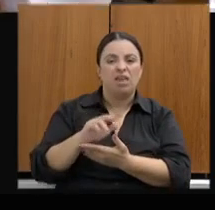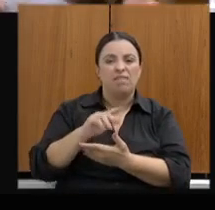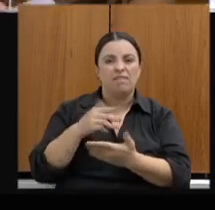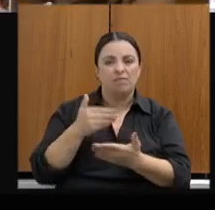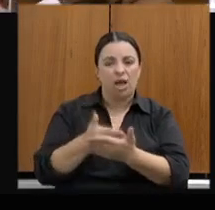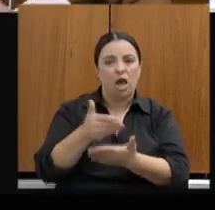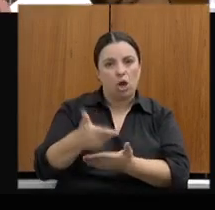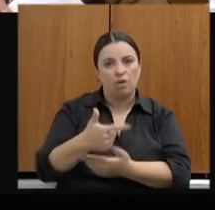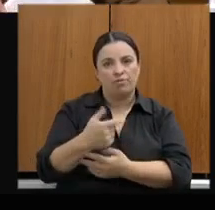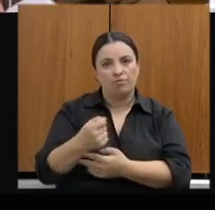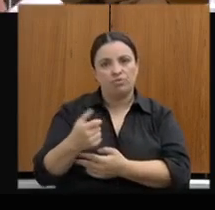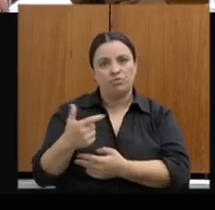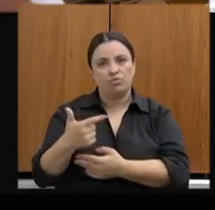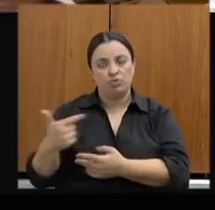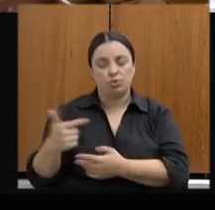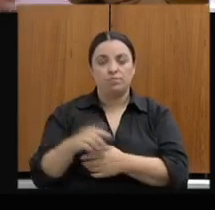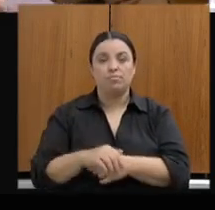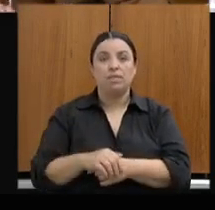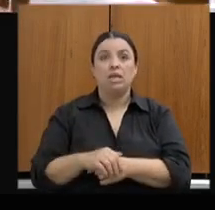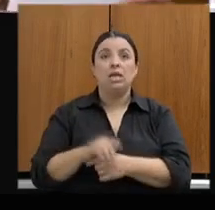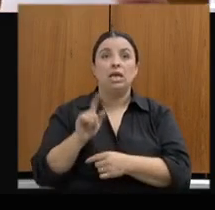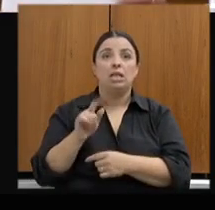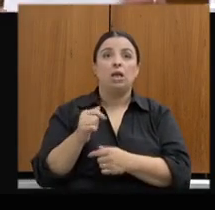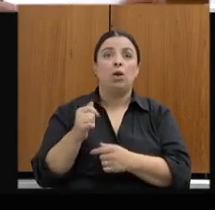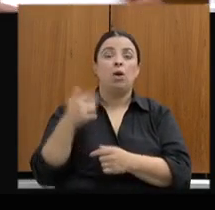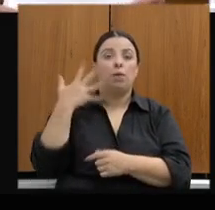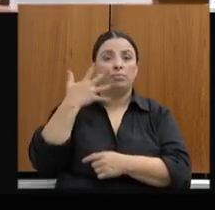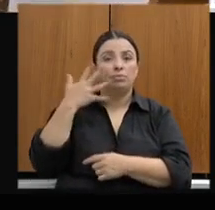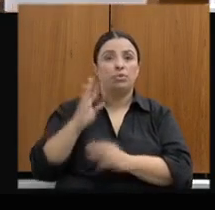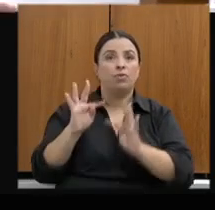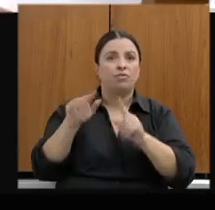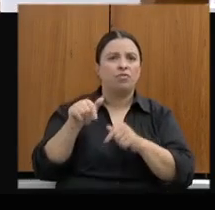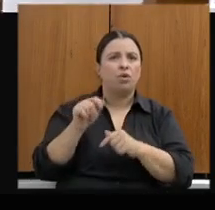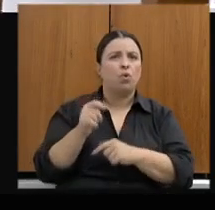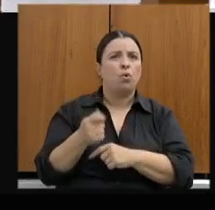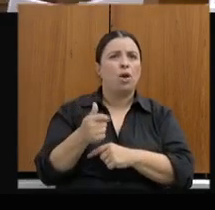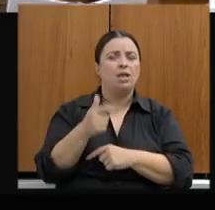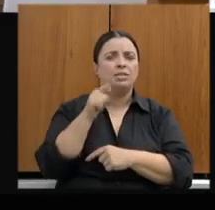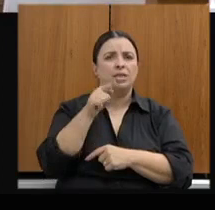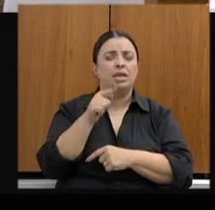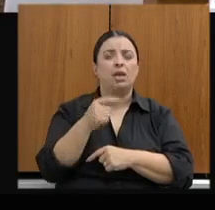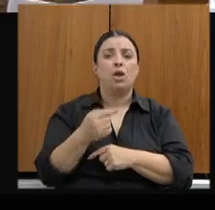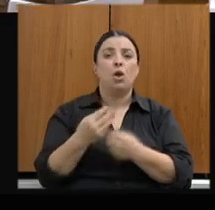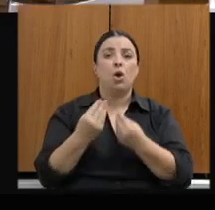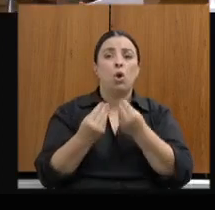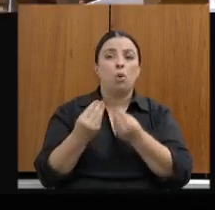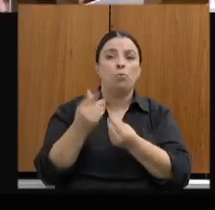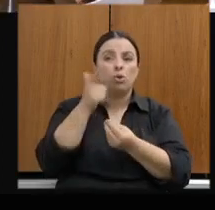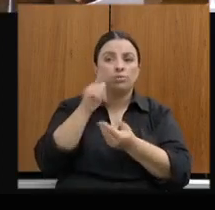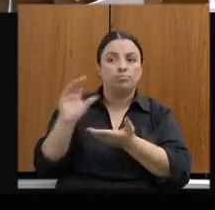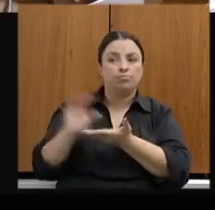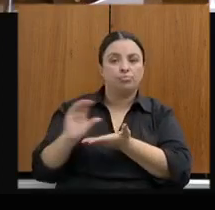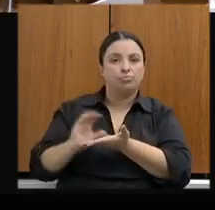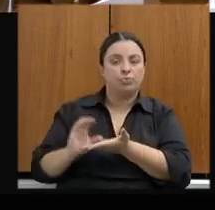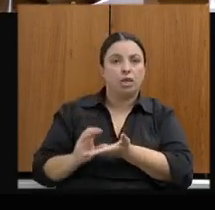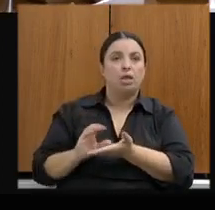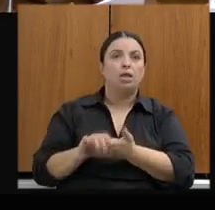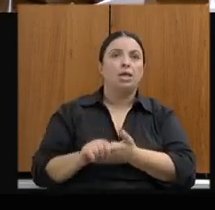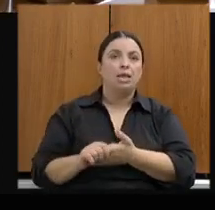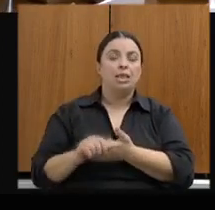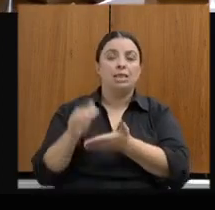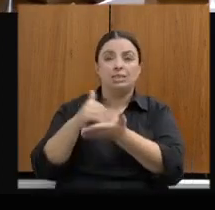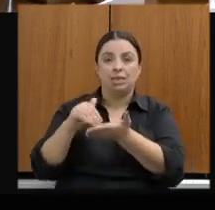e aqui já caminhando para o final é só a gente dizer aí as fontes né Nós temos então do tendencioso a